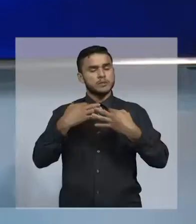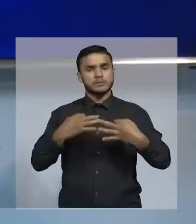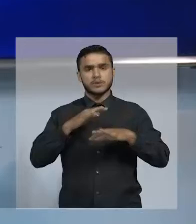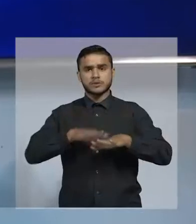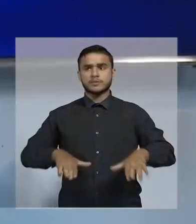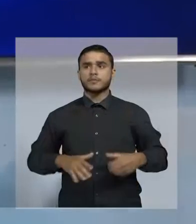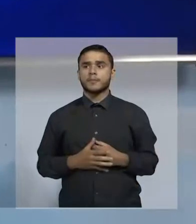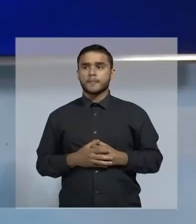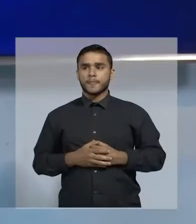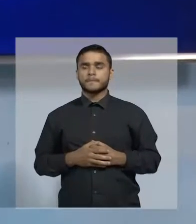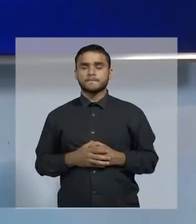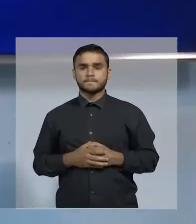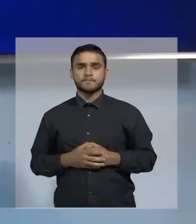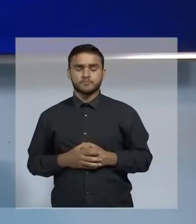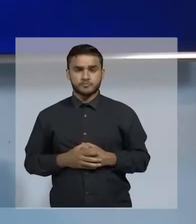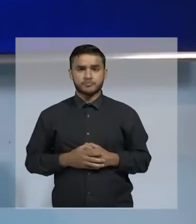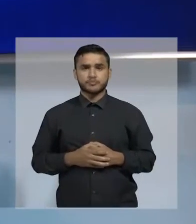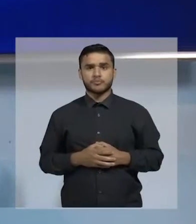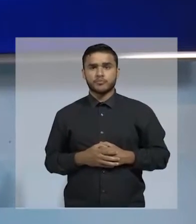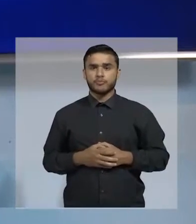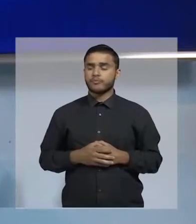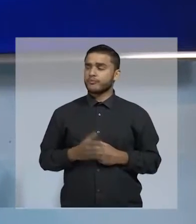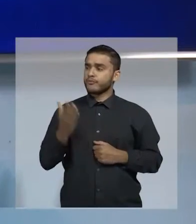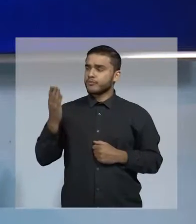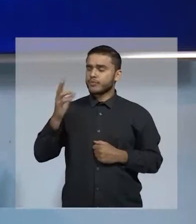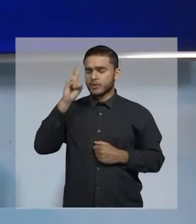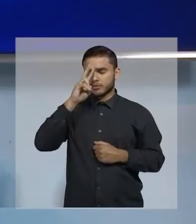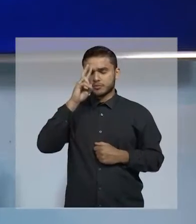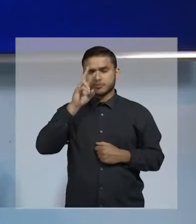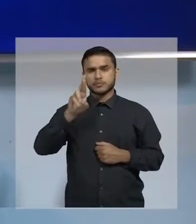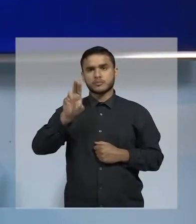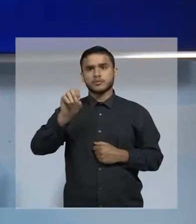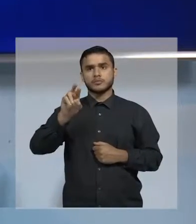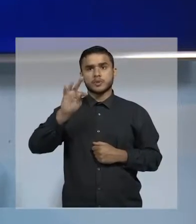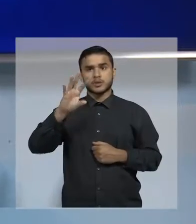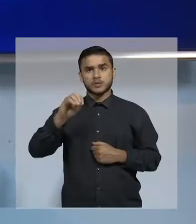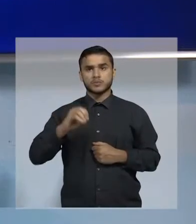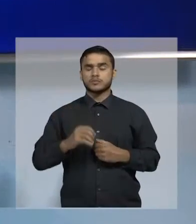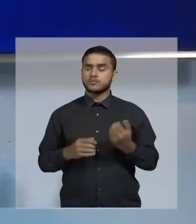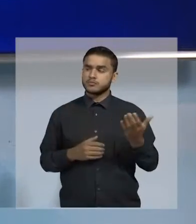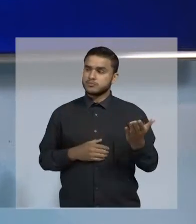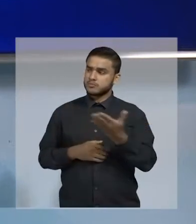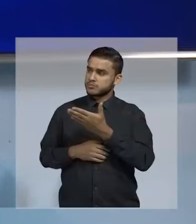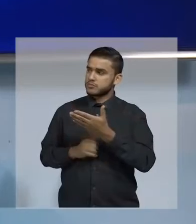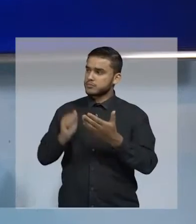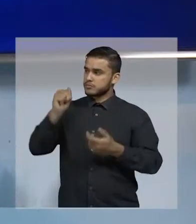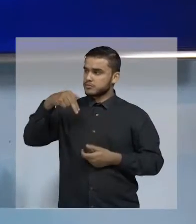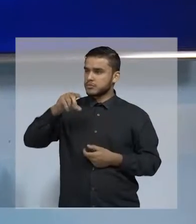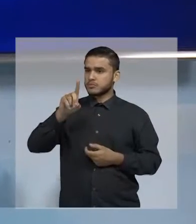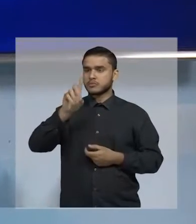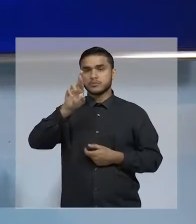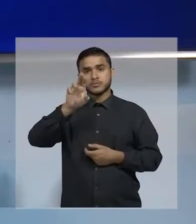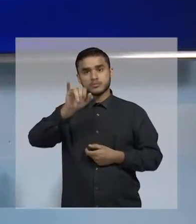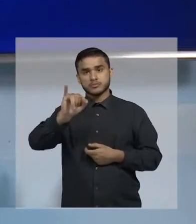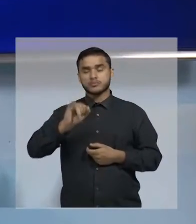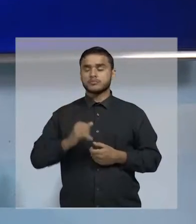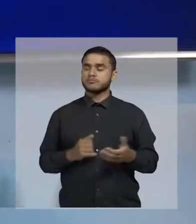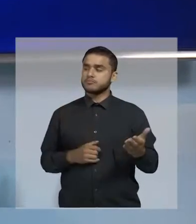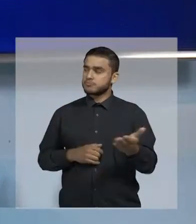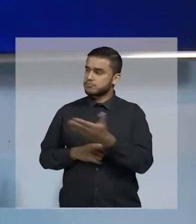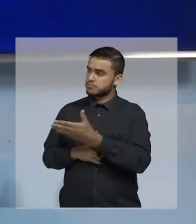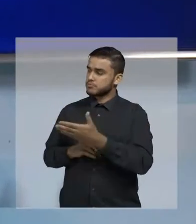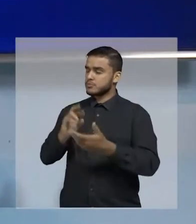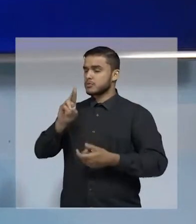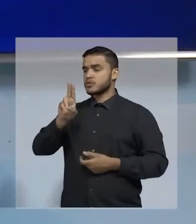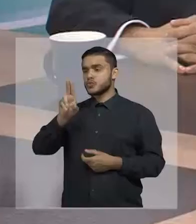veja aqui, agora o Roberto me fez lembrar de um aspecto, Rui e Andrei, que eu quero colocar para os senhores. O governador é